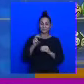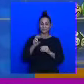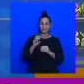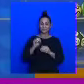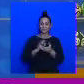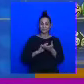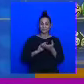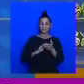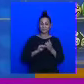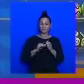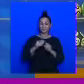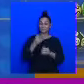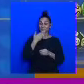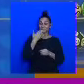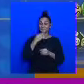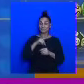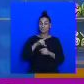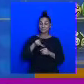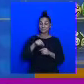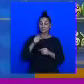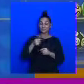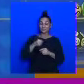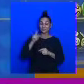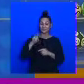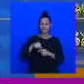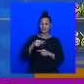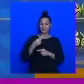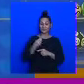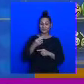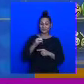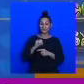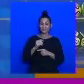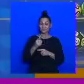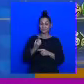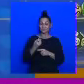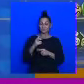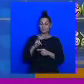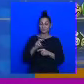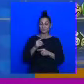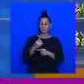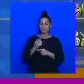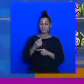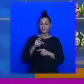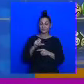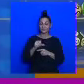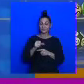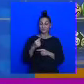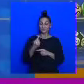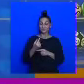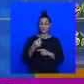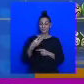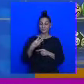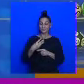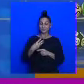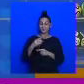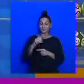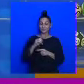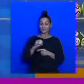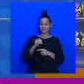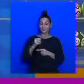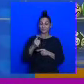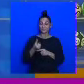2650 da Loto Fácil. As dezenas sorteadas foram 20, 15, 19,